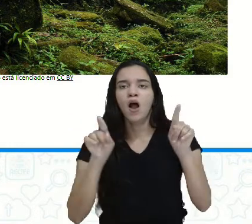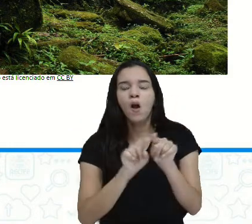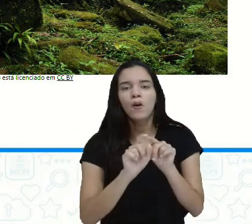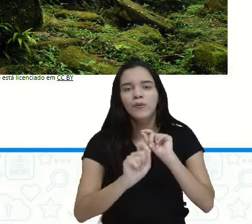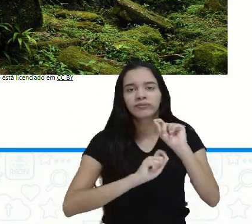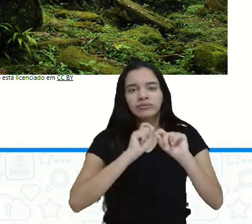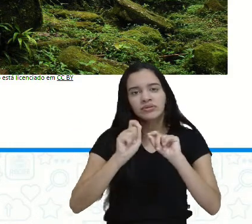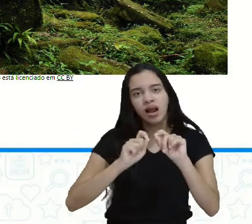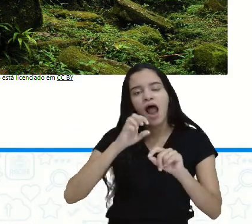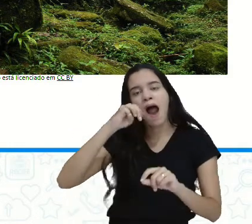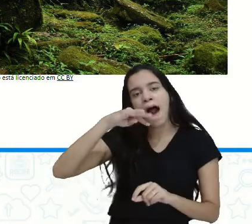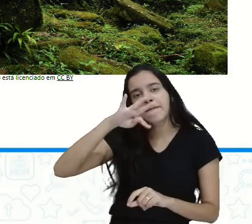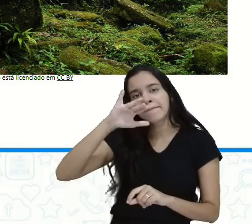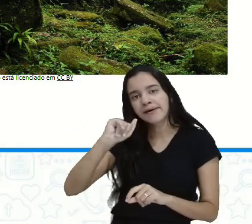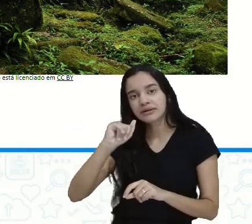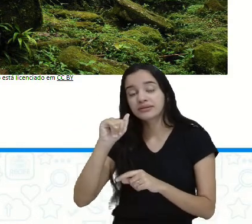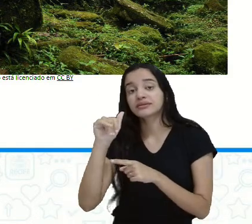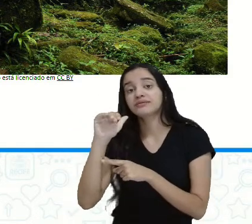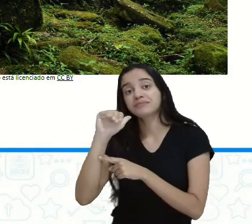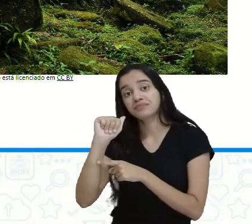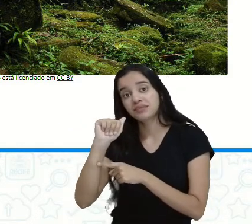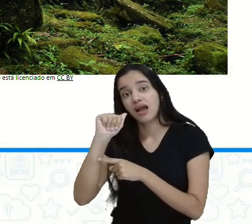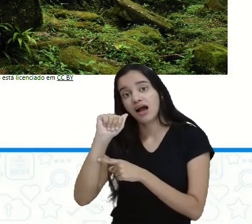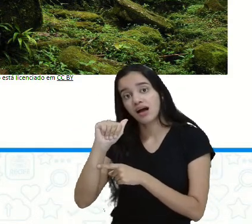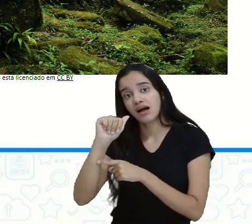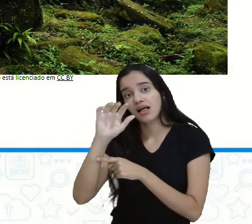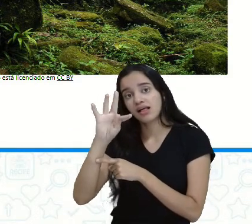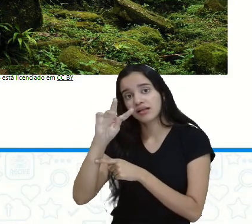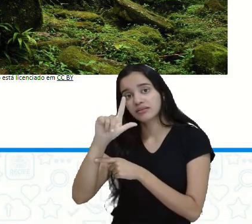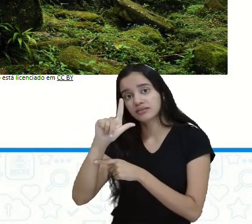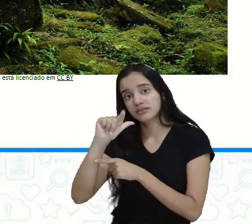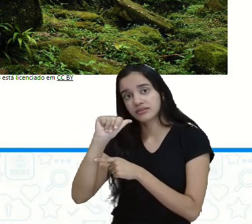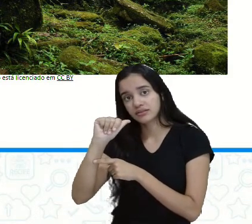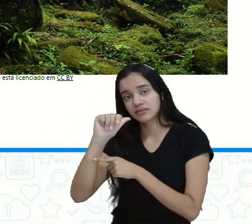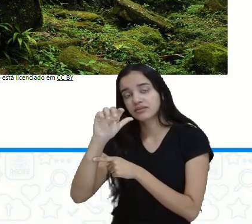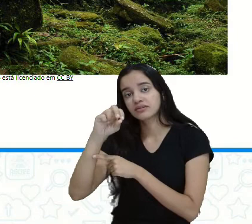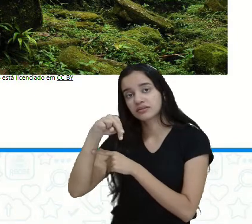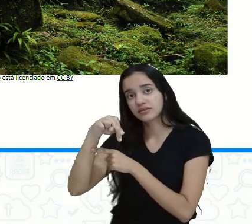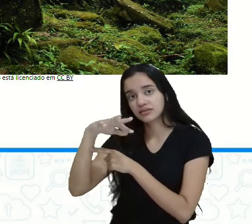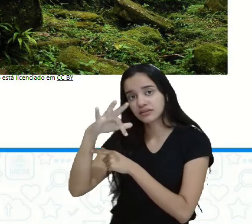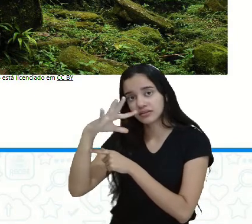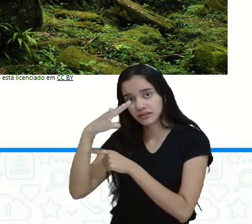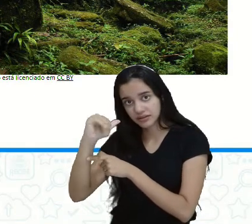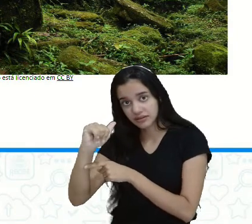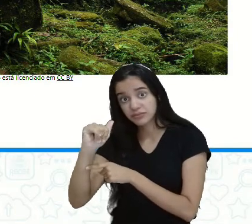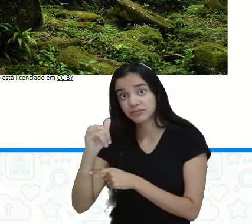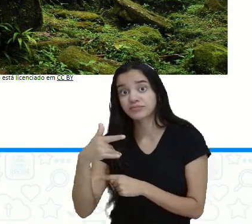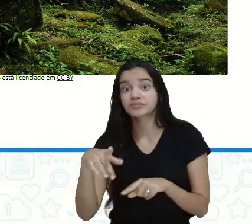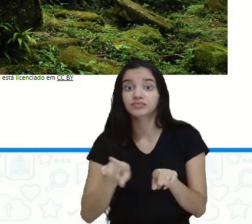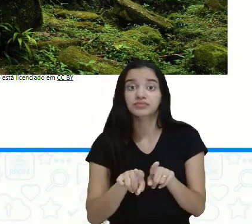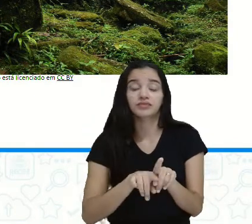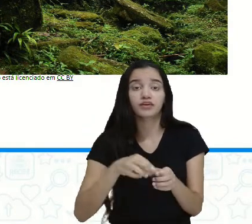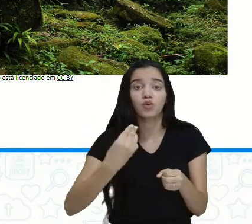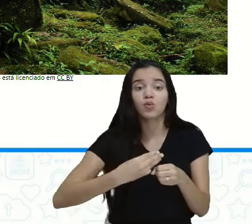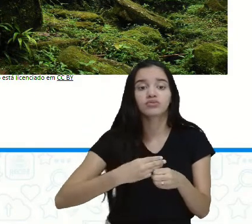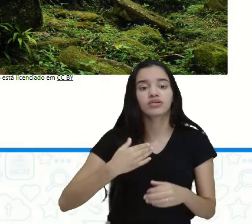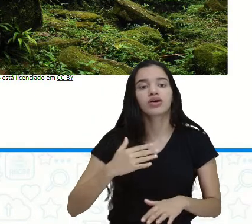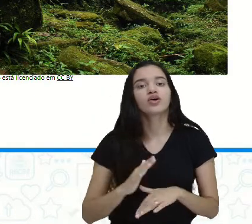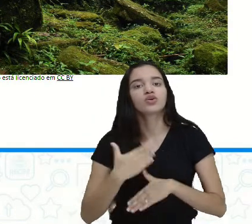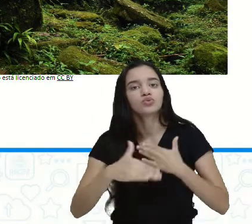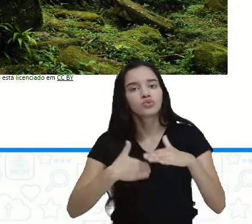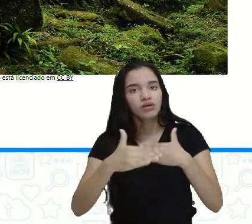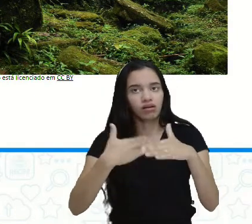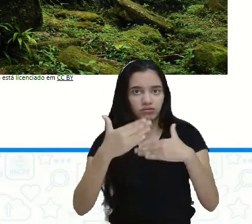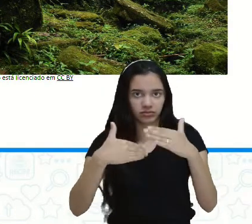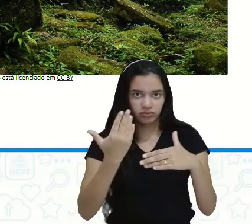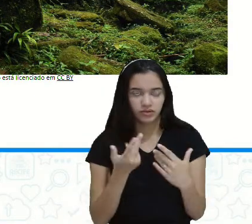Há ainda fragmentos de vegetação litorânea, como os mangues, nas zonas banhadas pelo oceano. O município, em razão do crescimento urbano